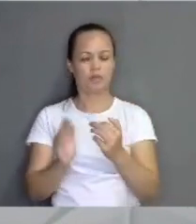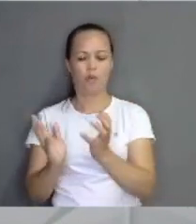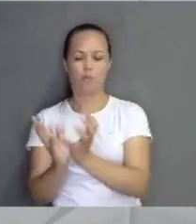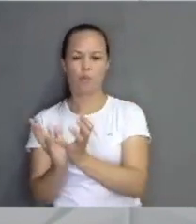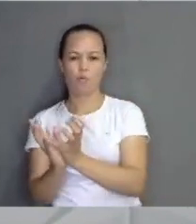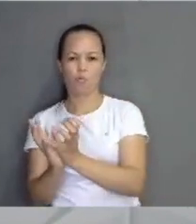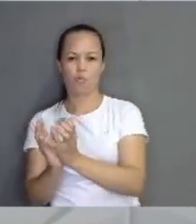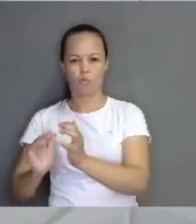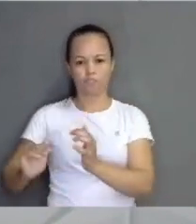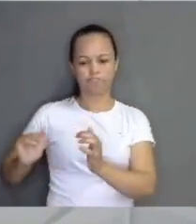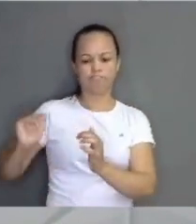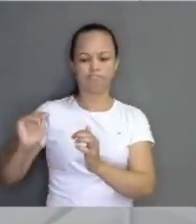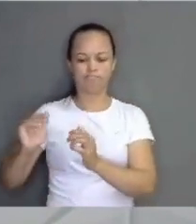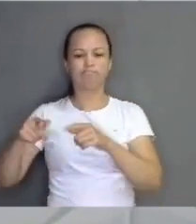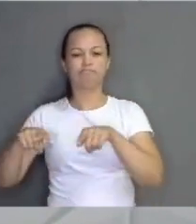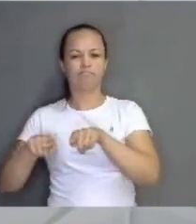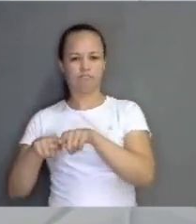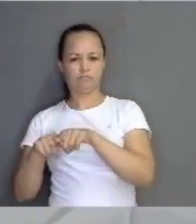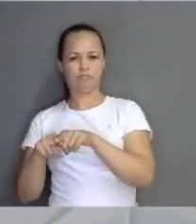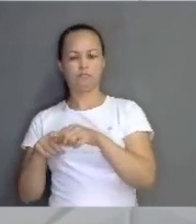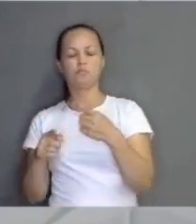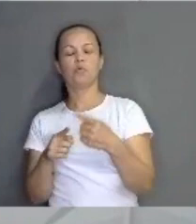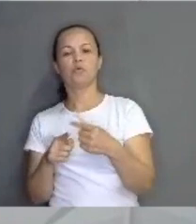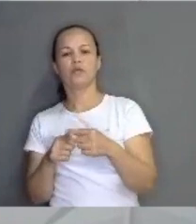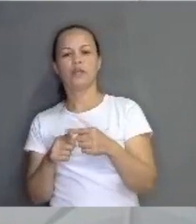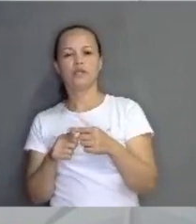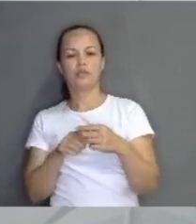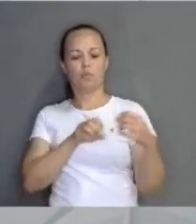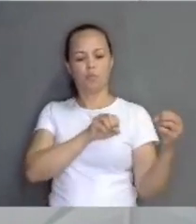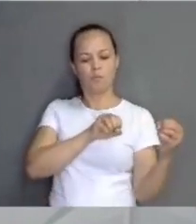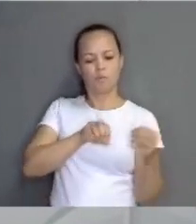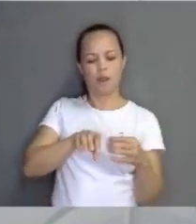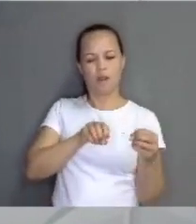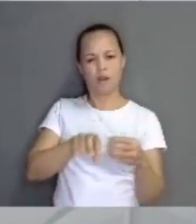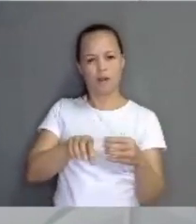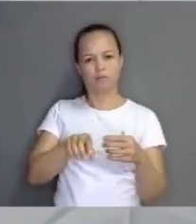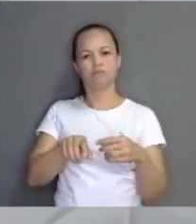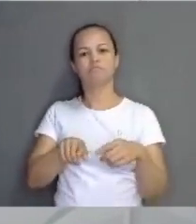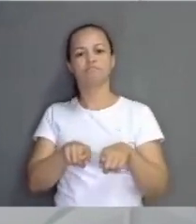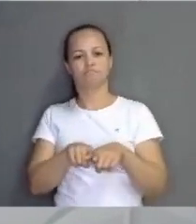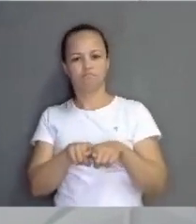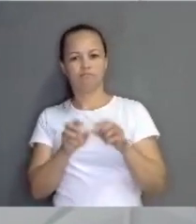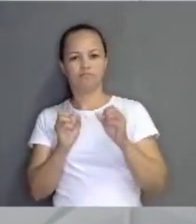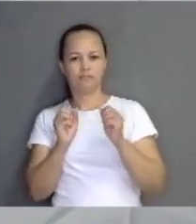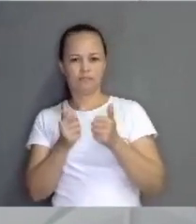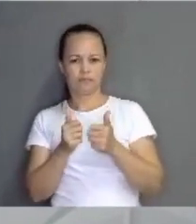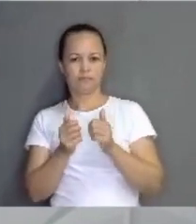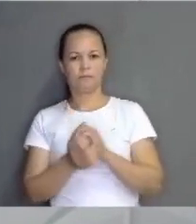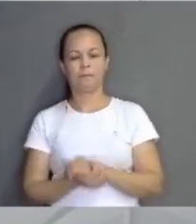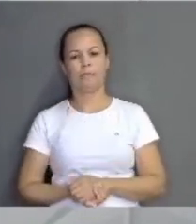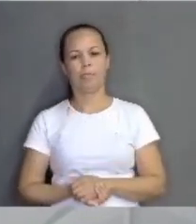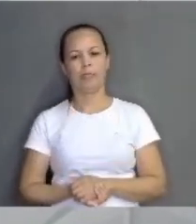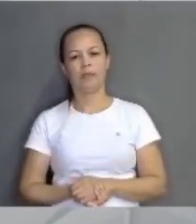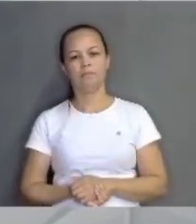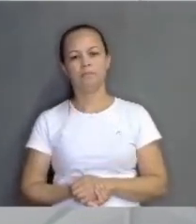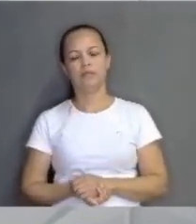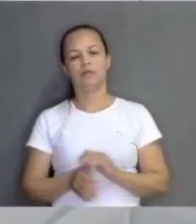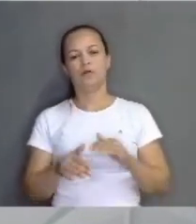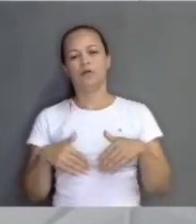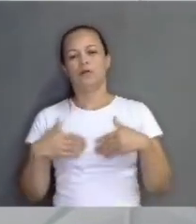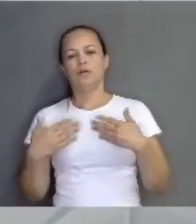Porque eles estão ali para te ensinar. Bom? Então, ó, quais